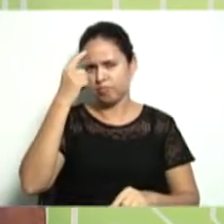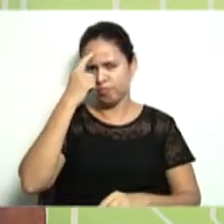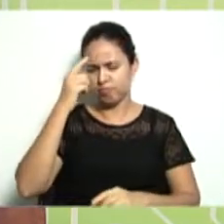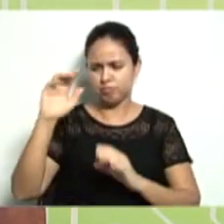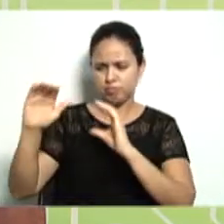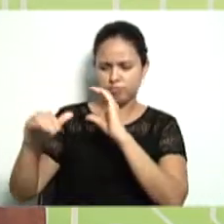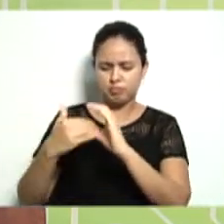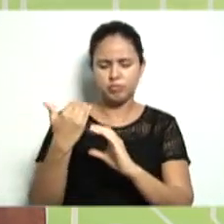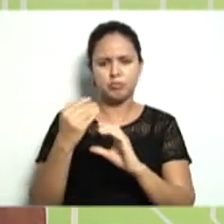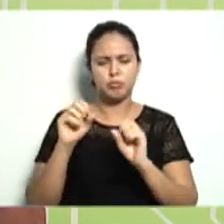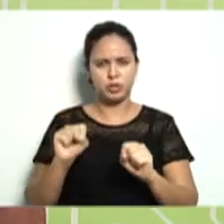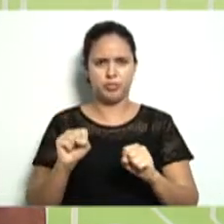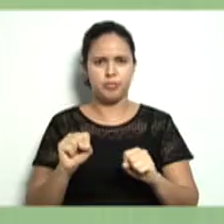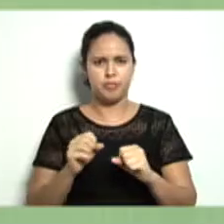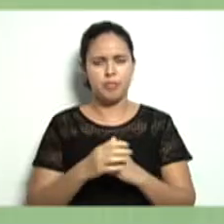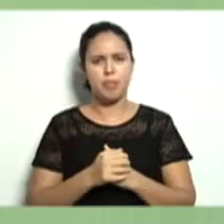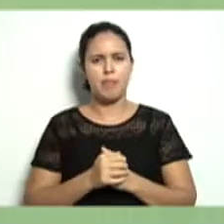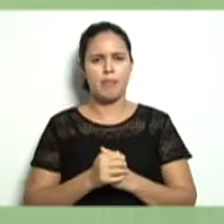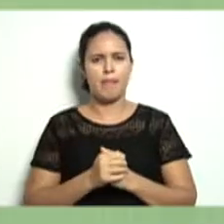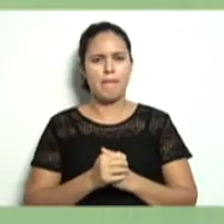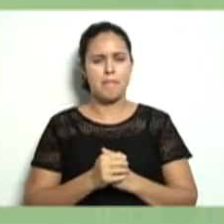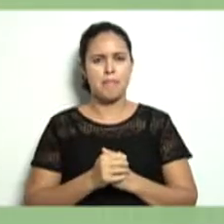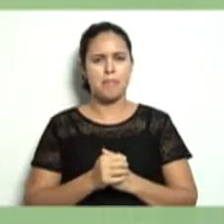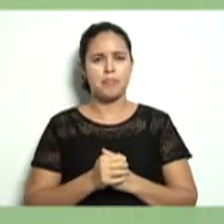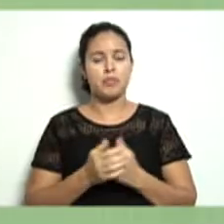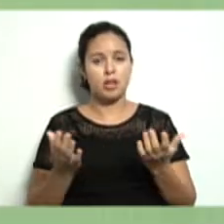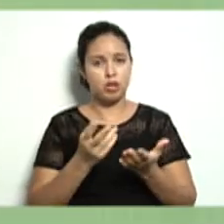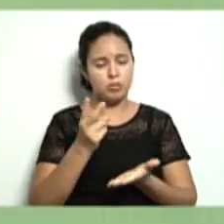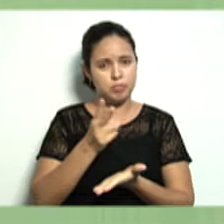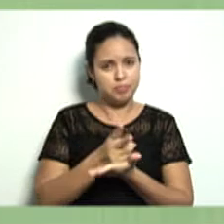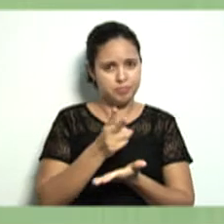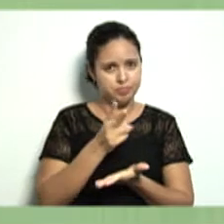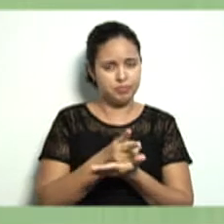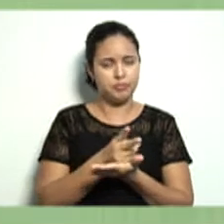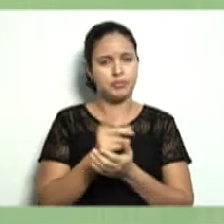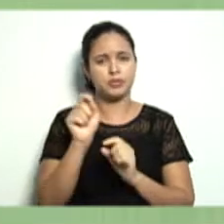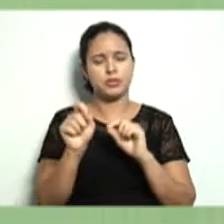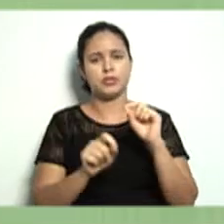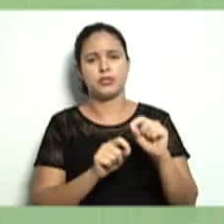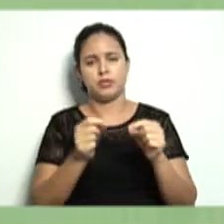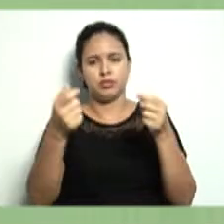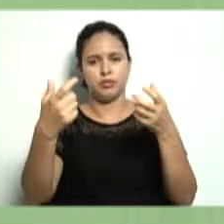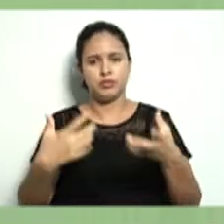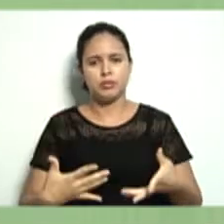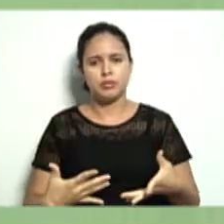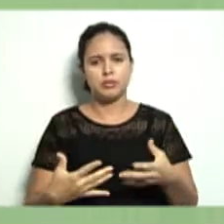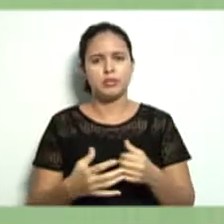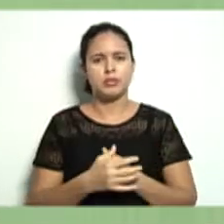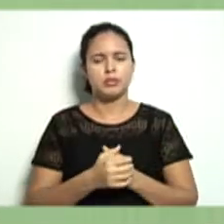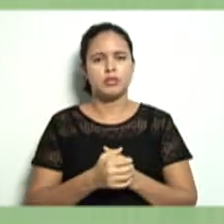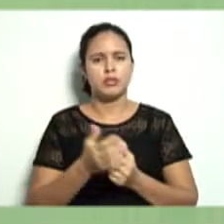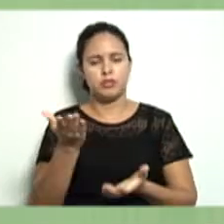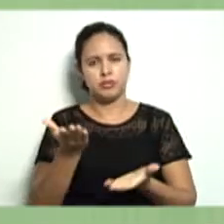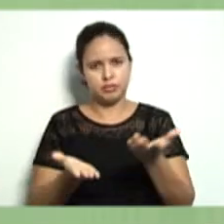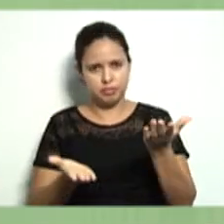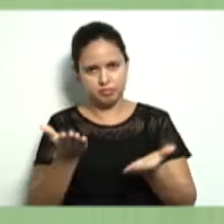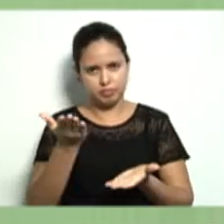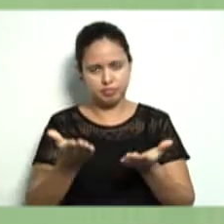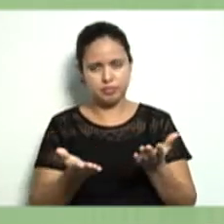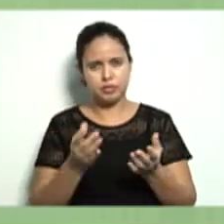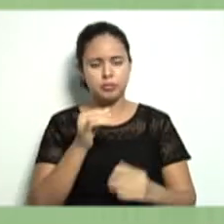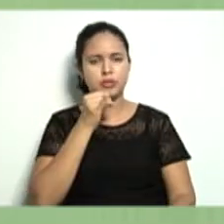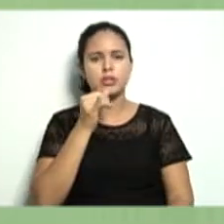vocês. E aí, nós vamos prosseguir aqui falando um pouquinho sobre a sustentabilidade, que,